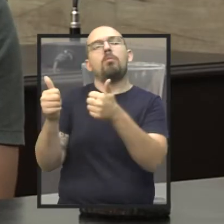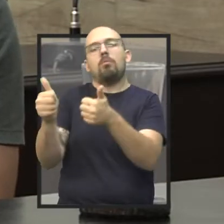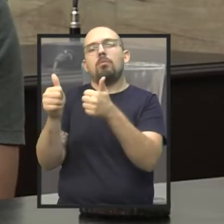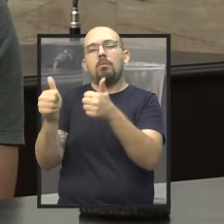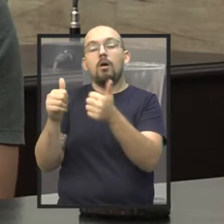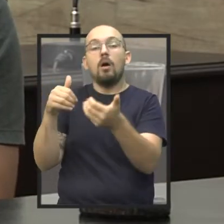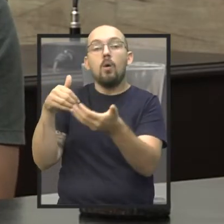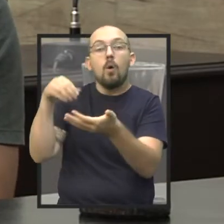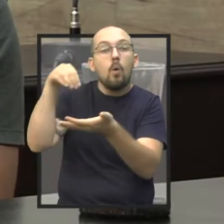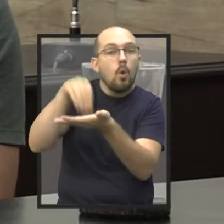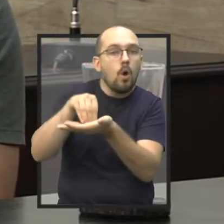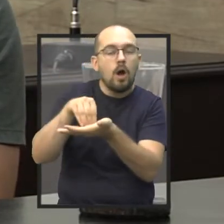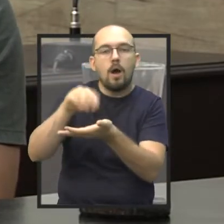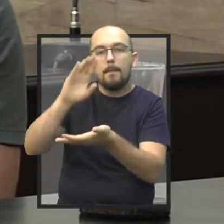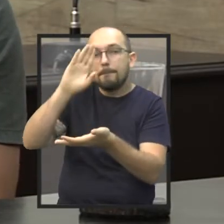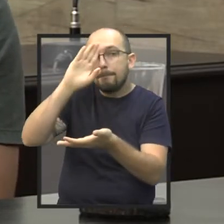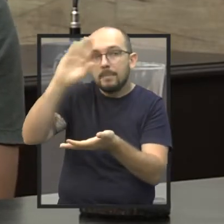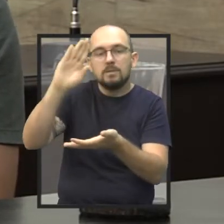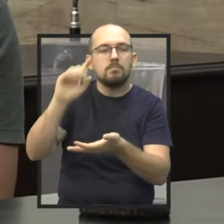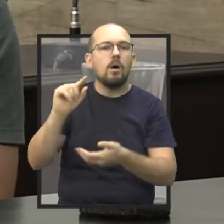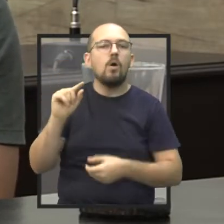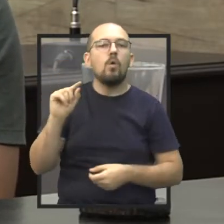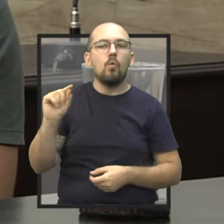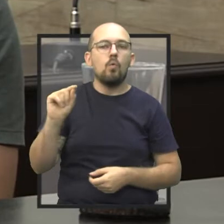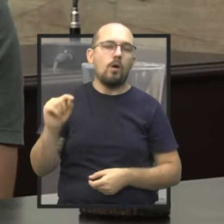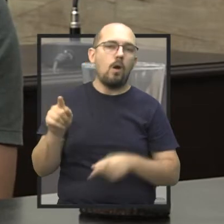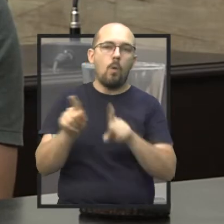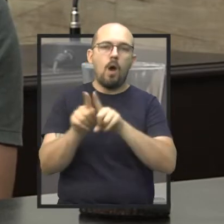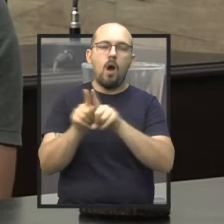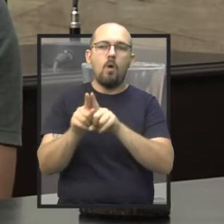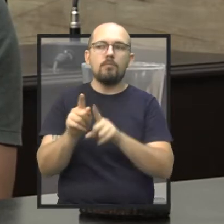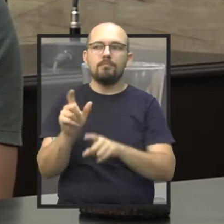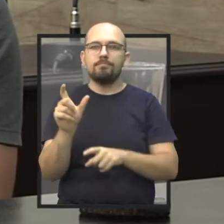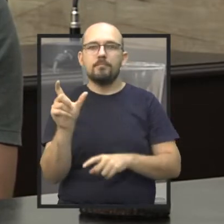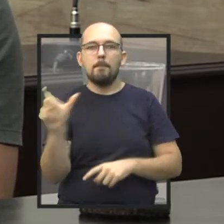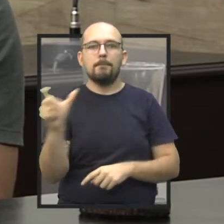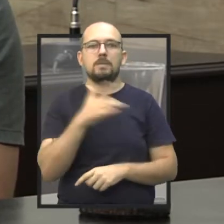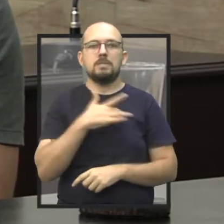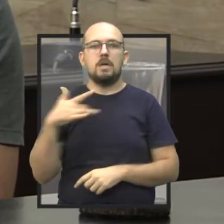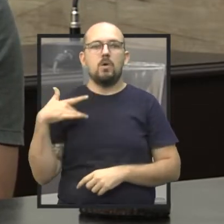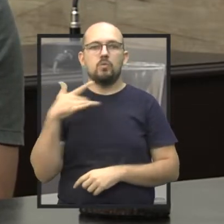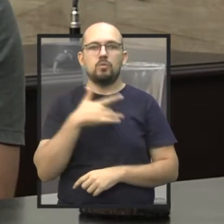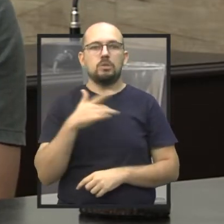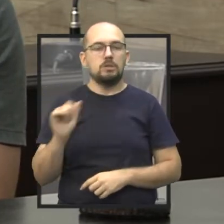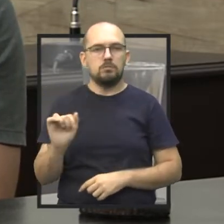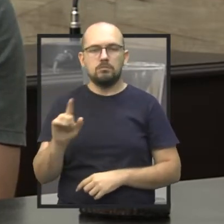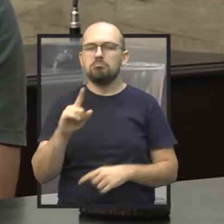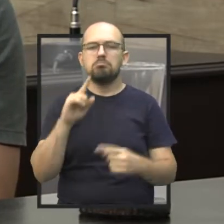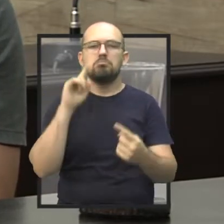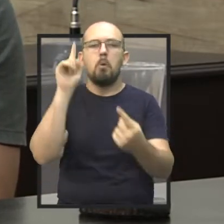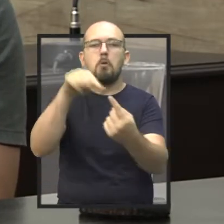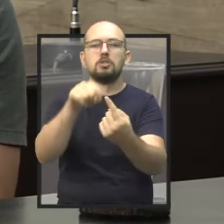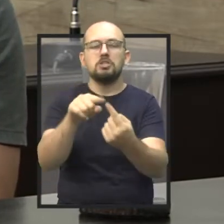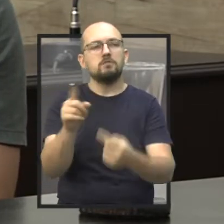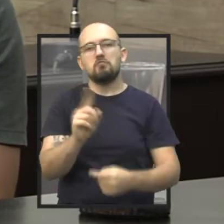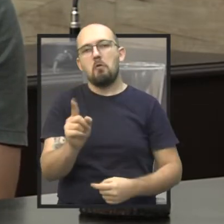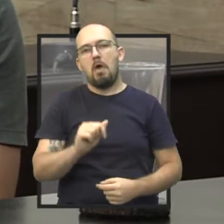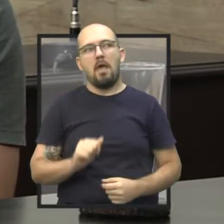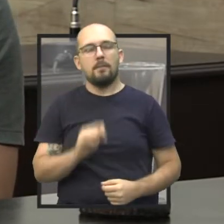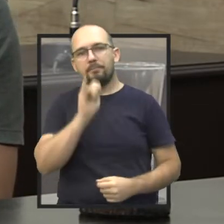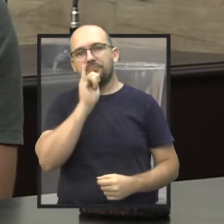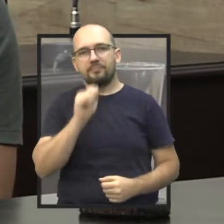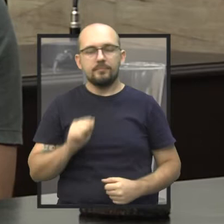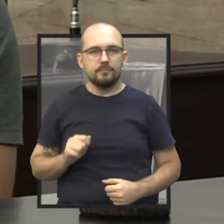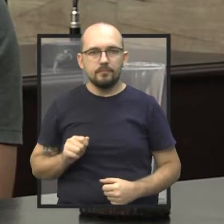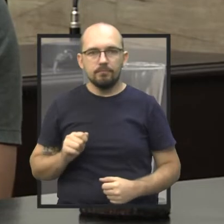um dos pontos principais que os beneficiários tinham, que era um plano de saúde. A ideia não é nenhum tipo de benfeitoria